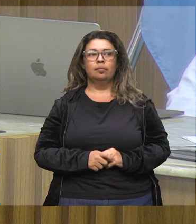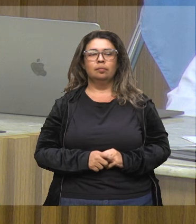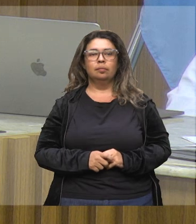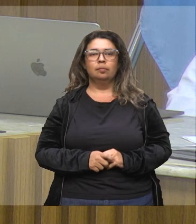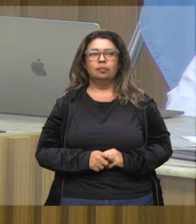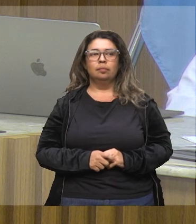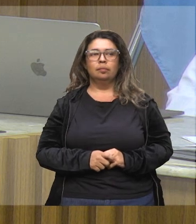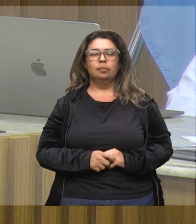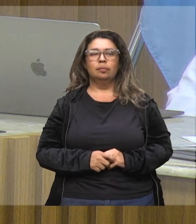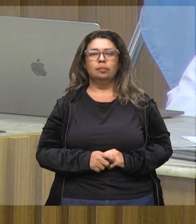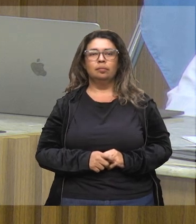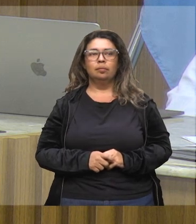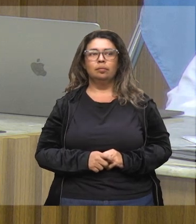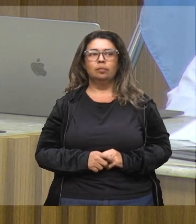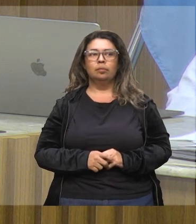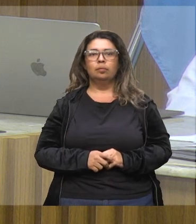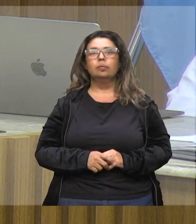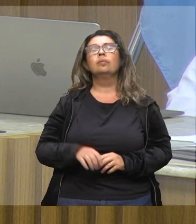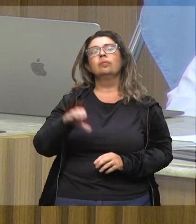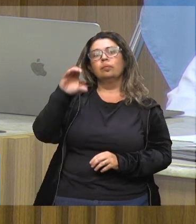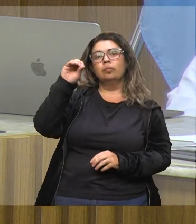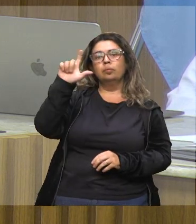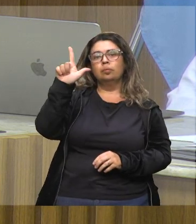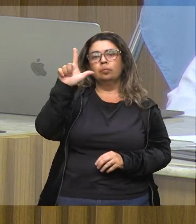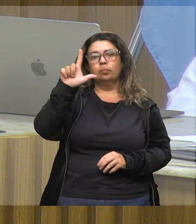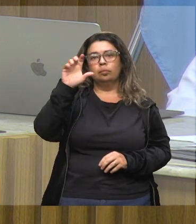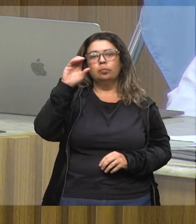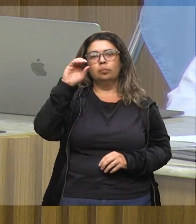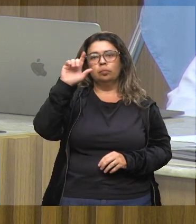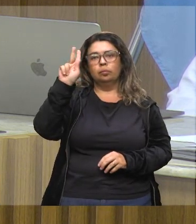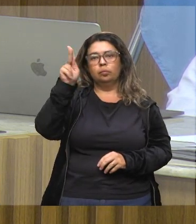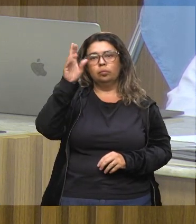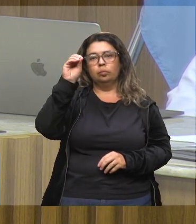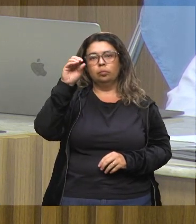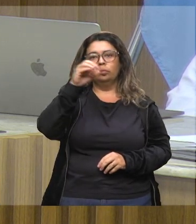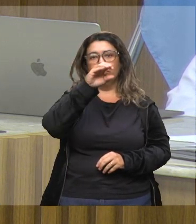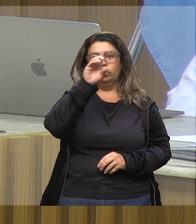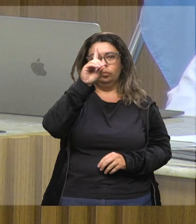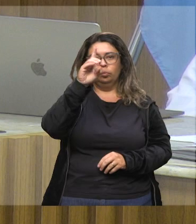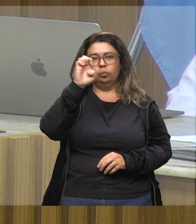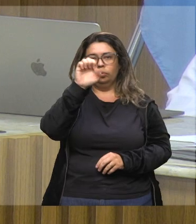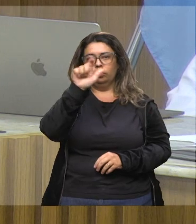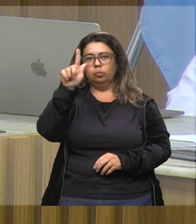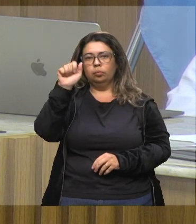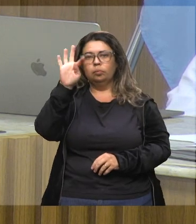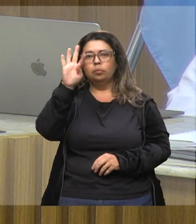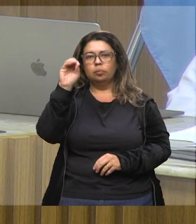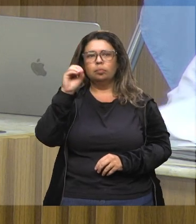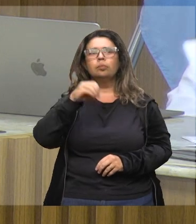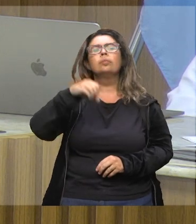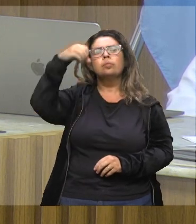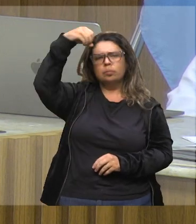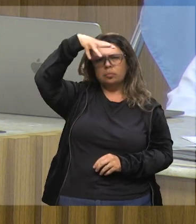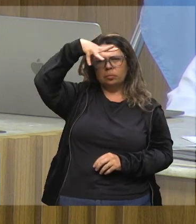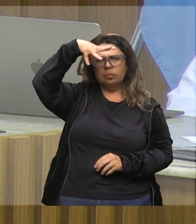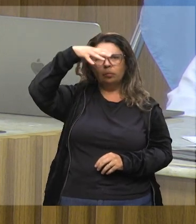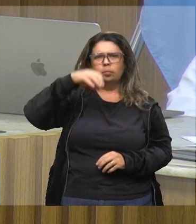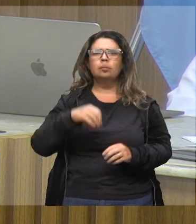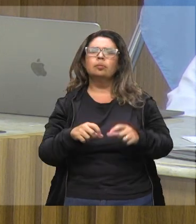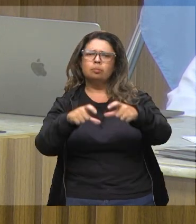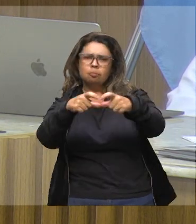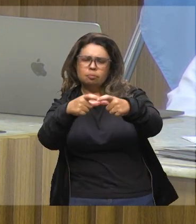conhecido como o olho de gato, né? É um dispositivo de reflexão e refração de